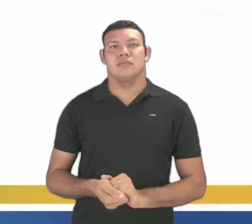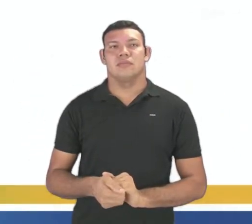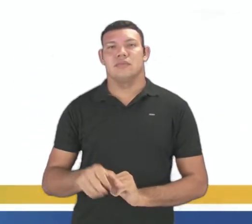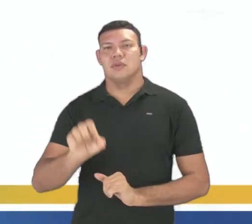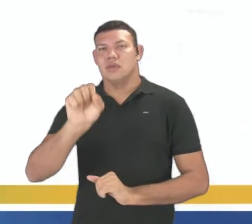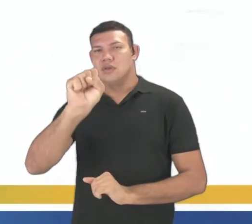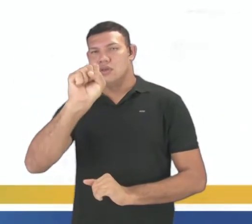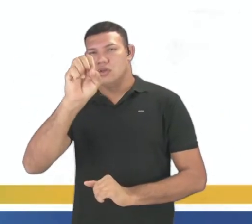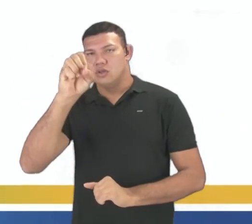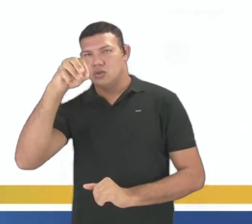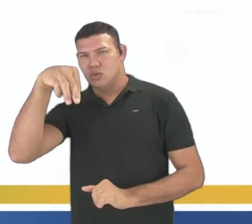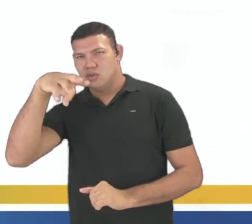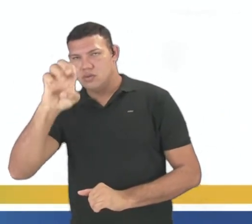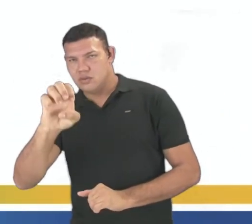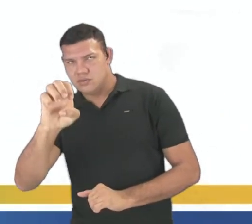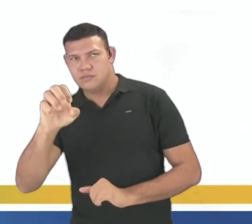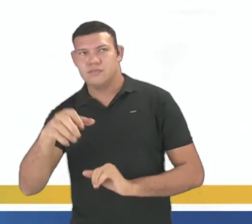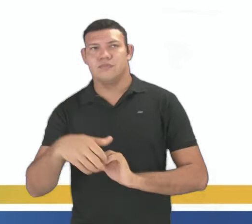any,